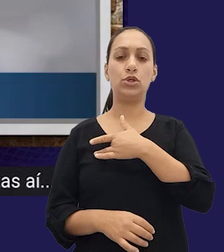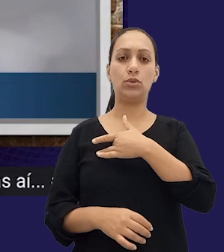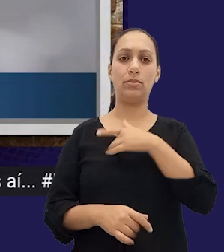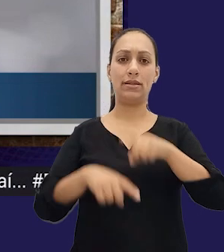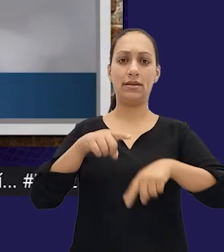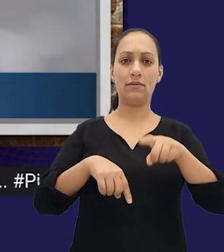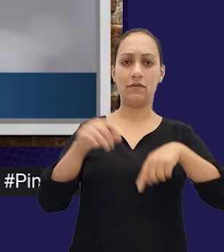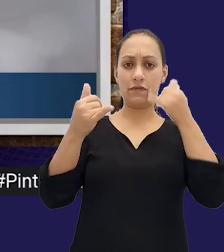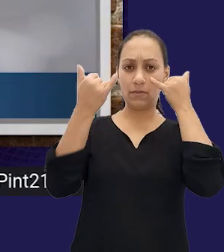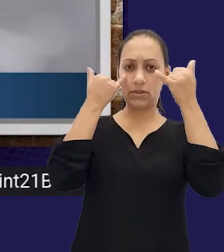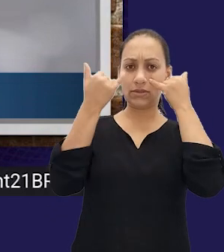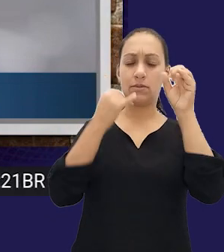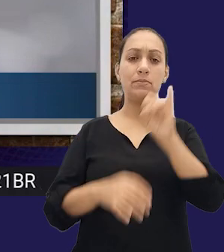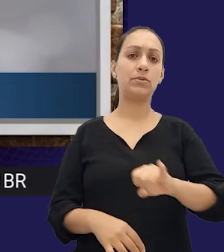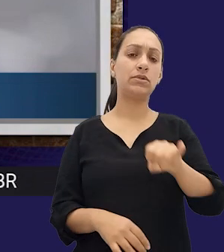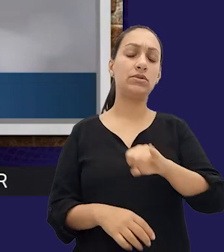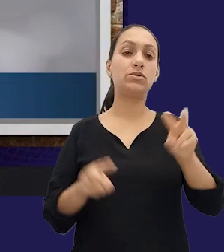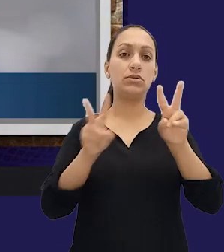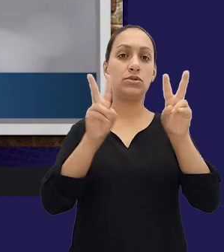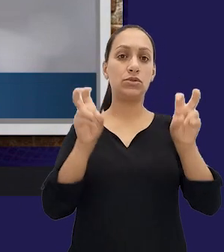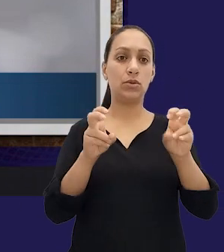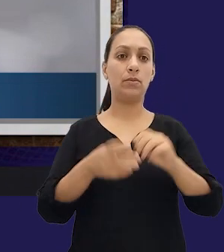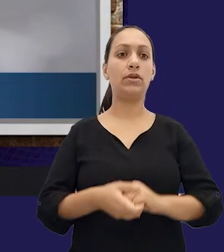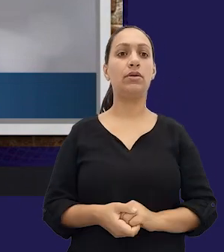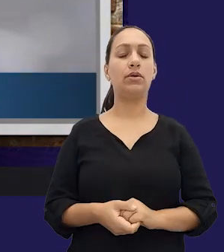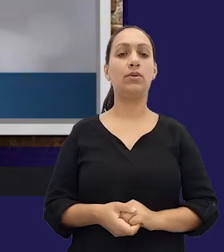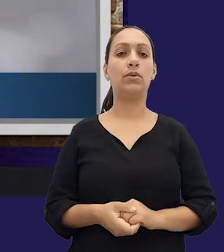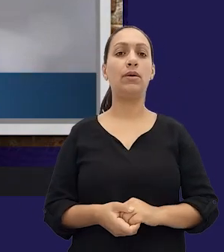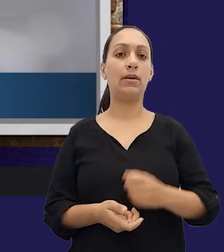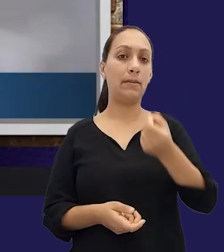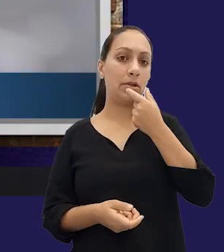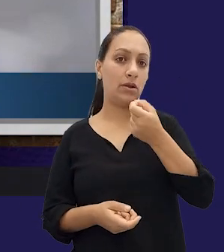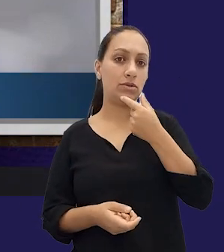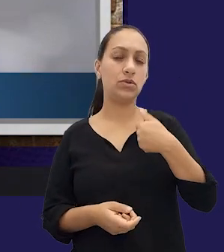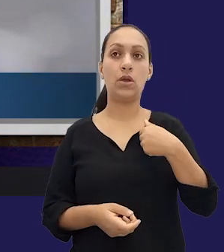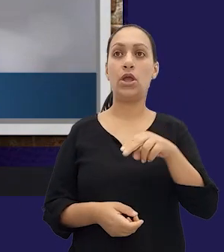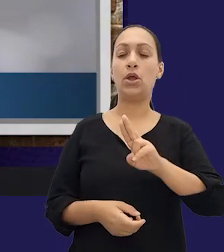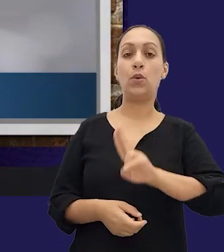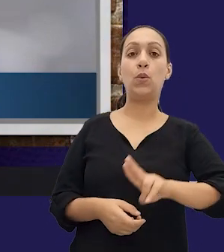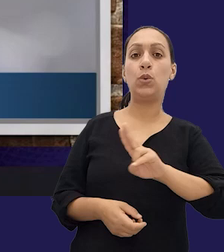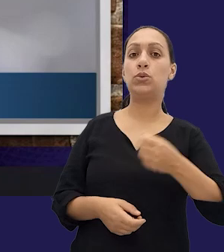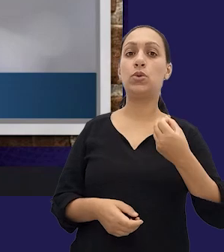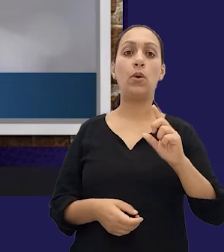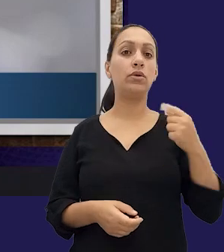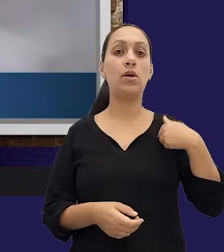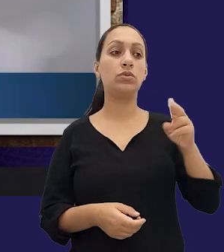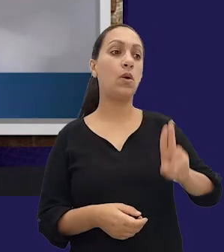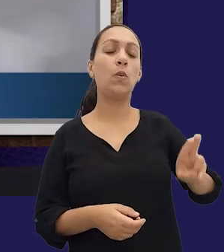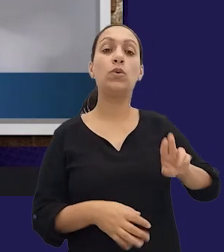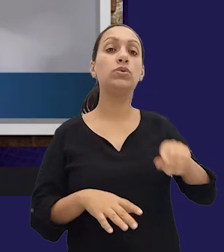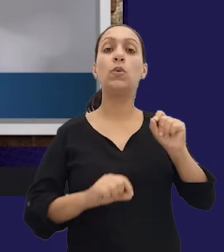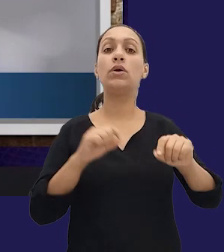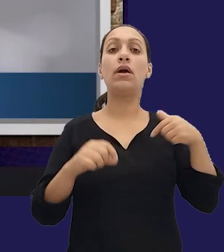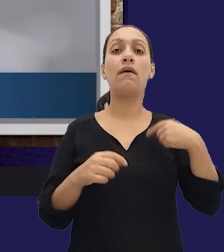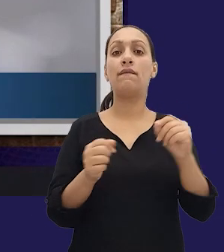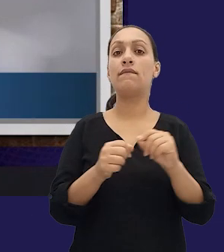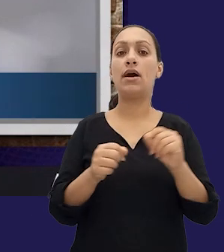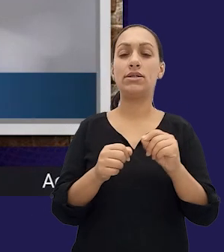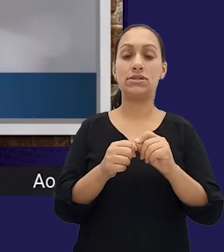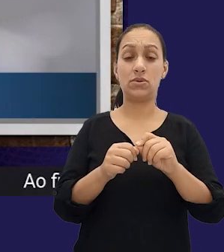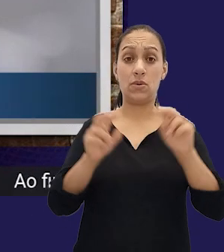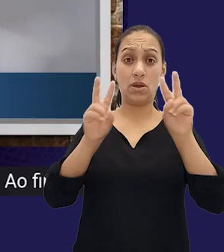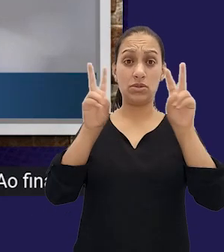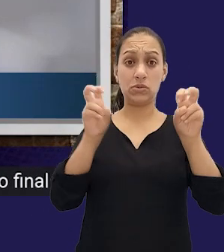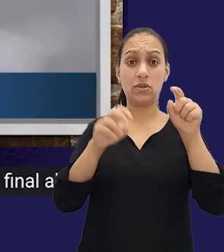informações importantes acerca de eu uso antibiótico, eu não uso, quando eu uso, o que eu faço. Então, essas questões que estão